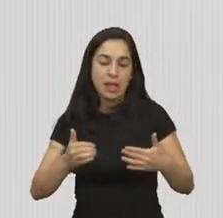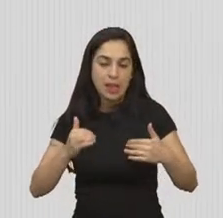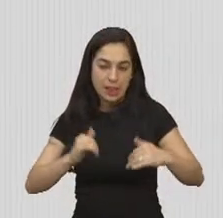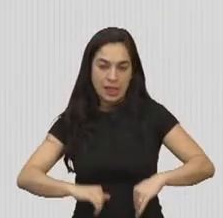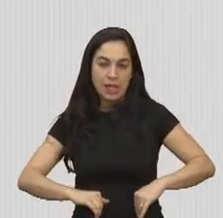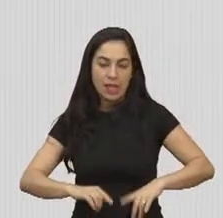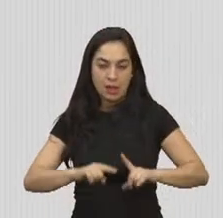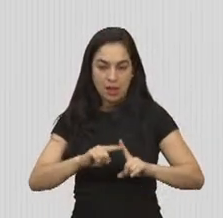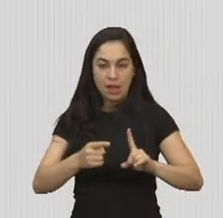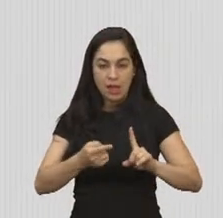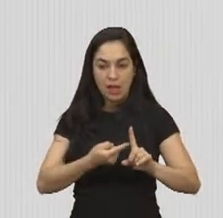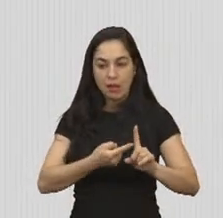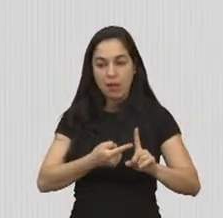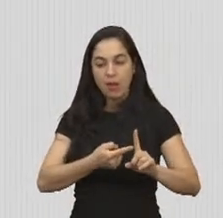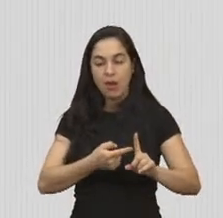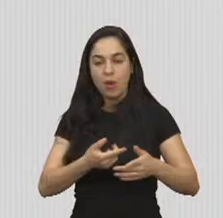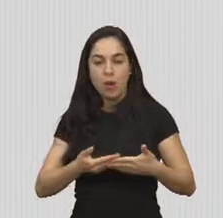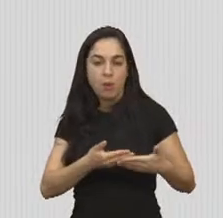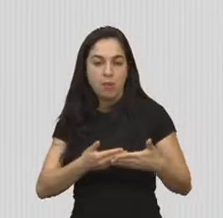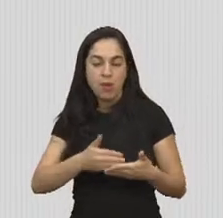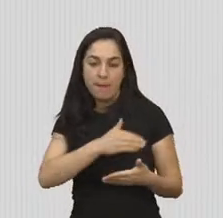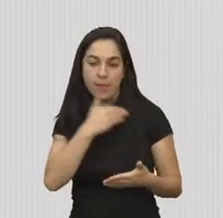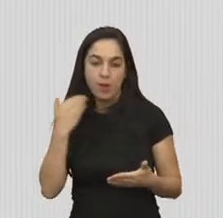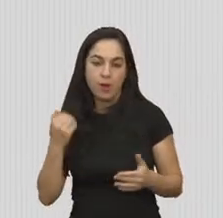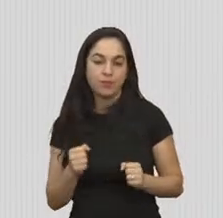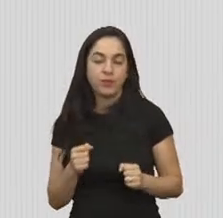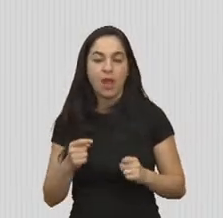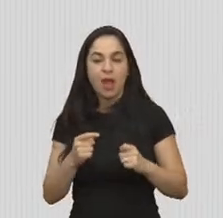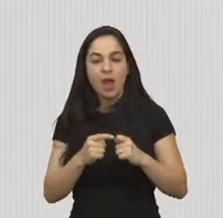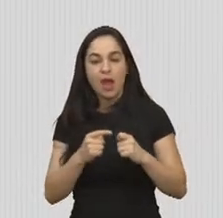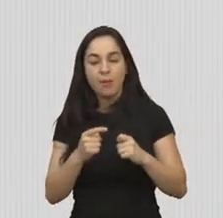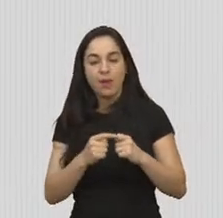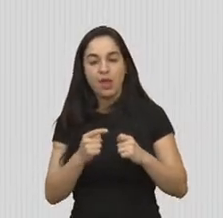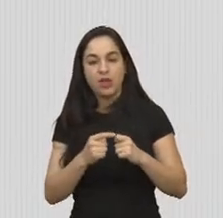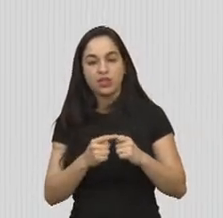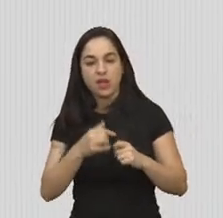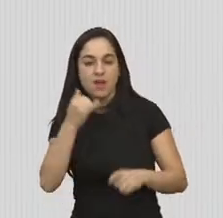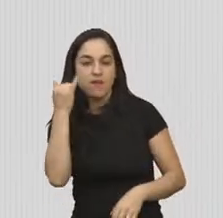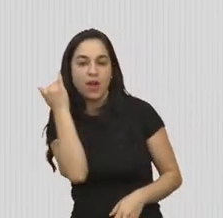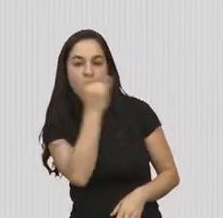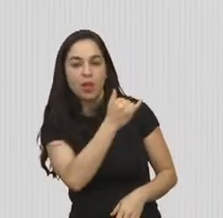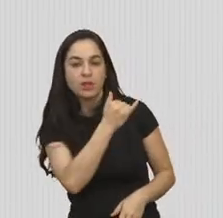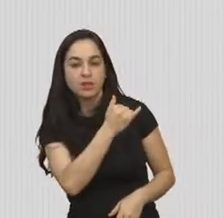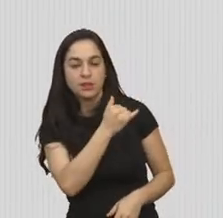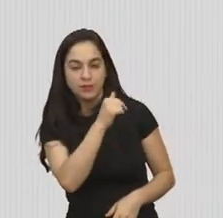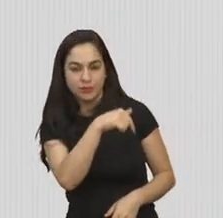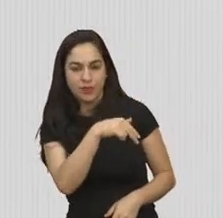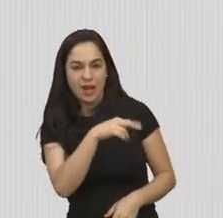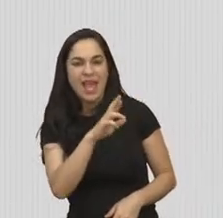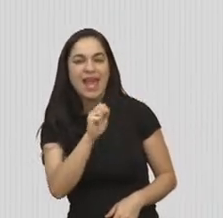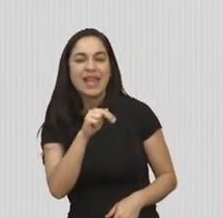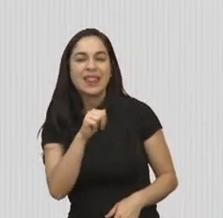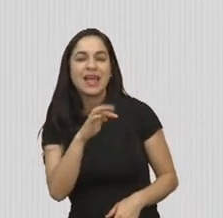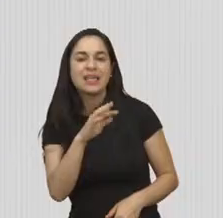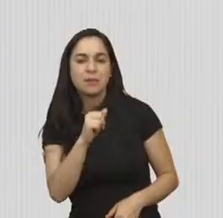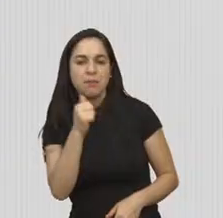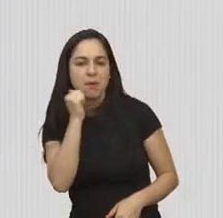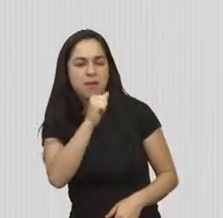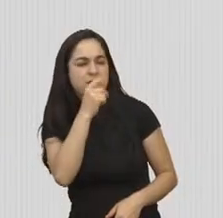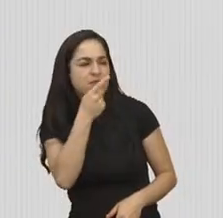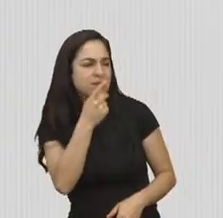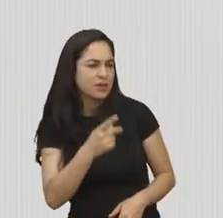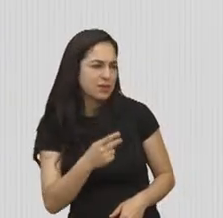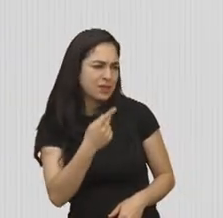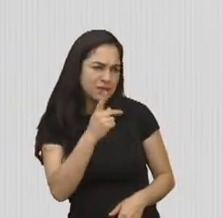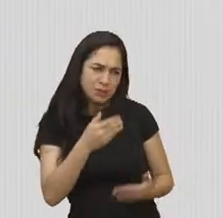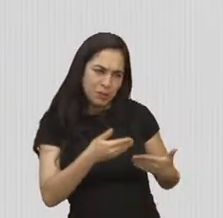da mãe, né, da Renata. A médica virou para Renata e falou assim, essa criança não vai nascer, né?